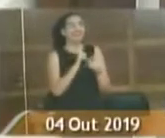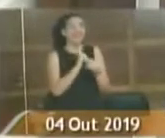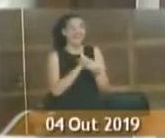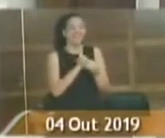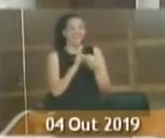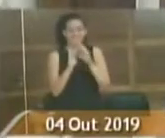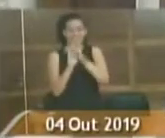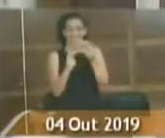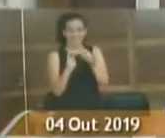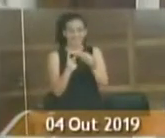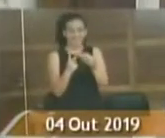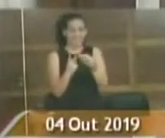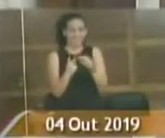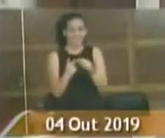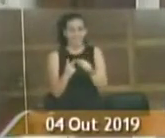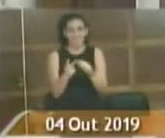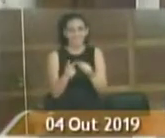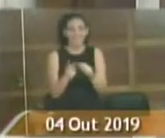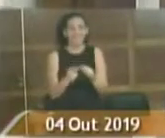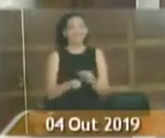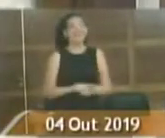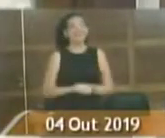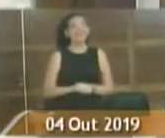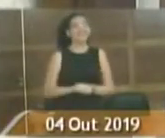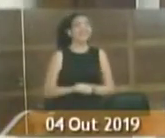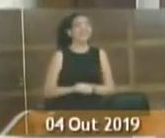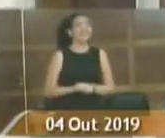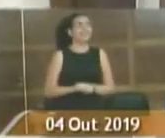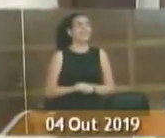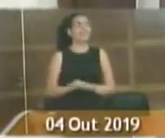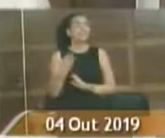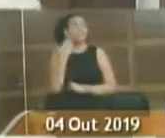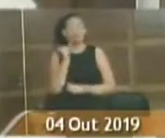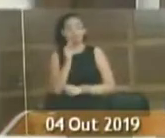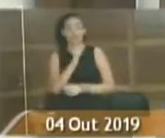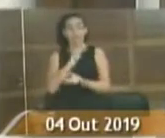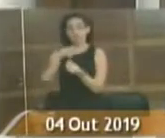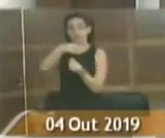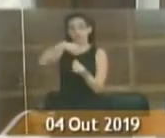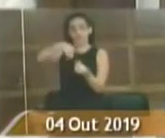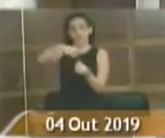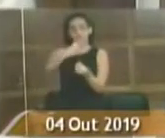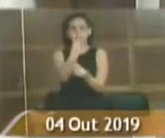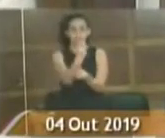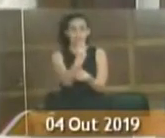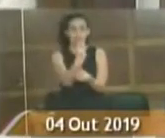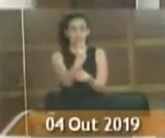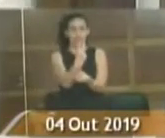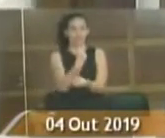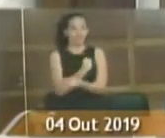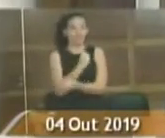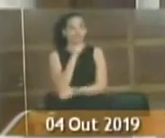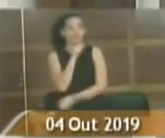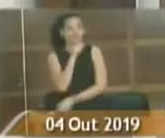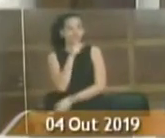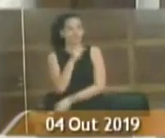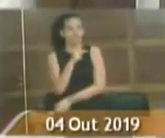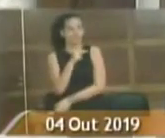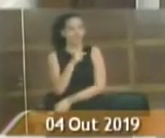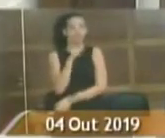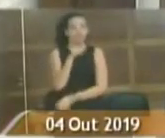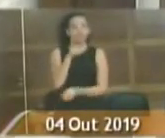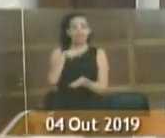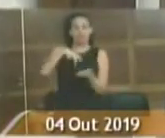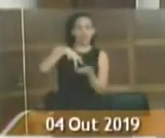já tem, a gente já sabe que o outro fungo, que é mais agressivo... Talvez você tendo uma feridinha aberta, vamos supor, você levou